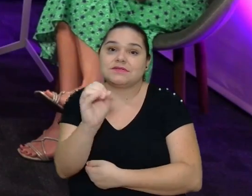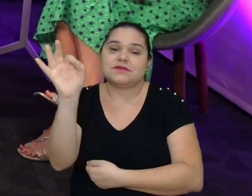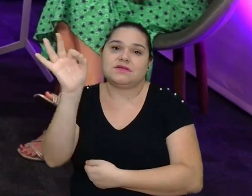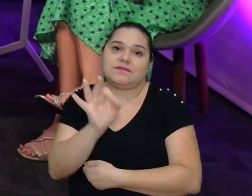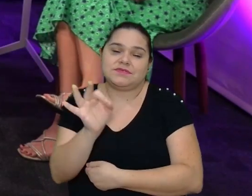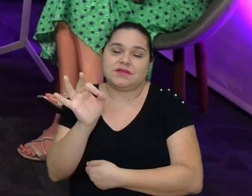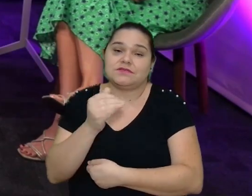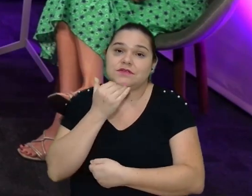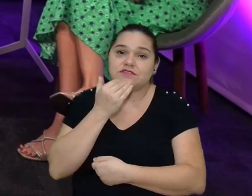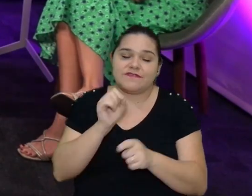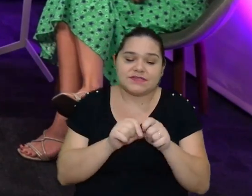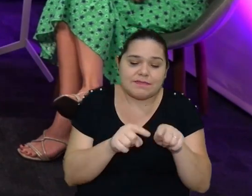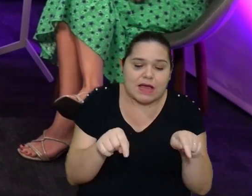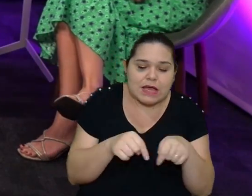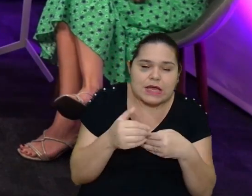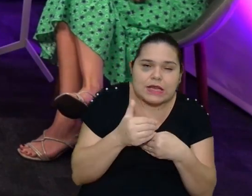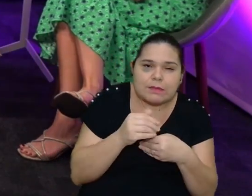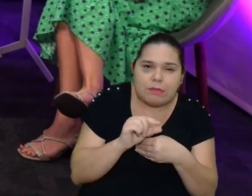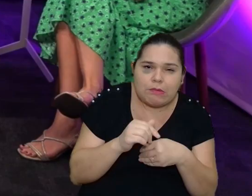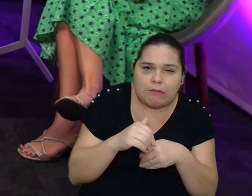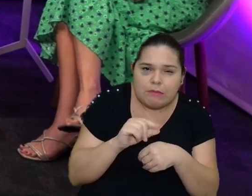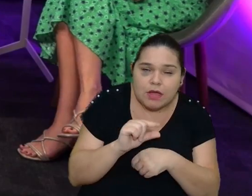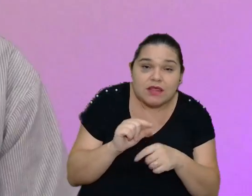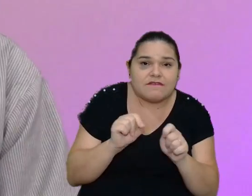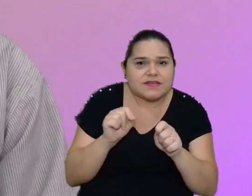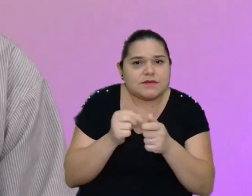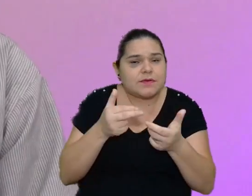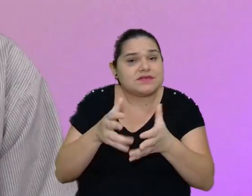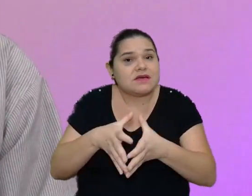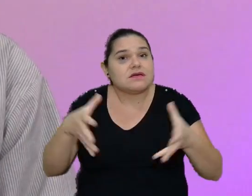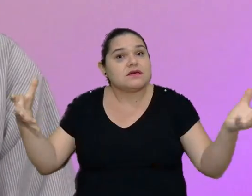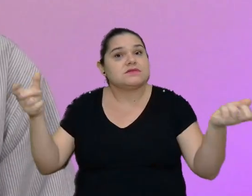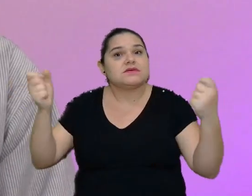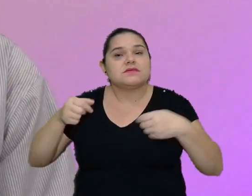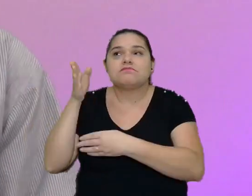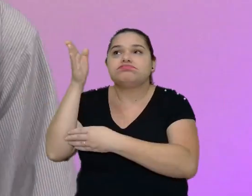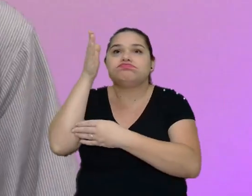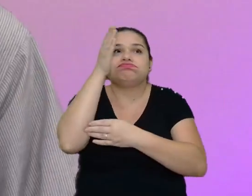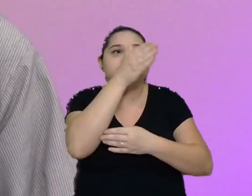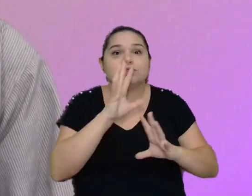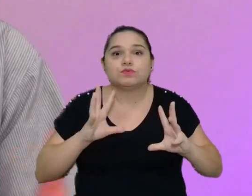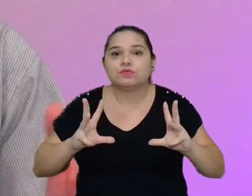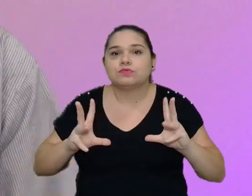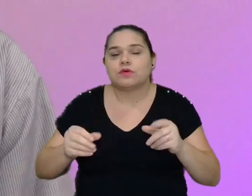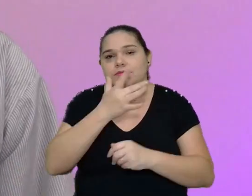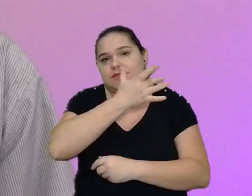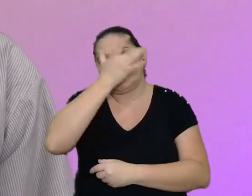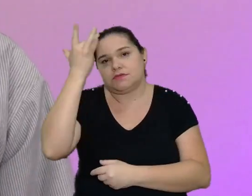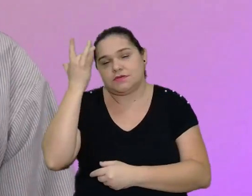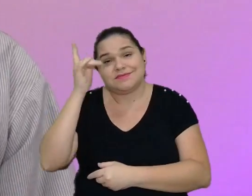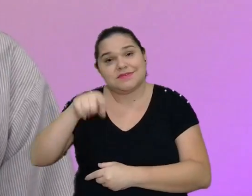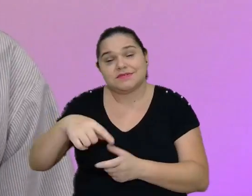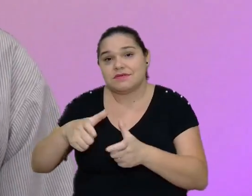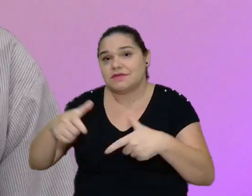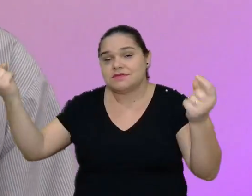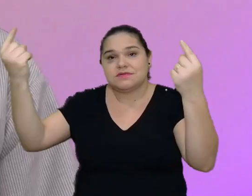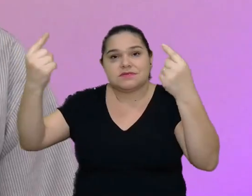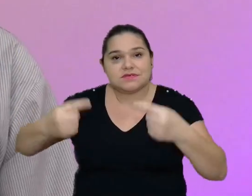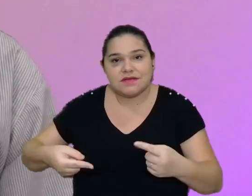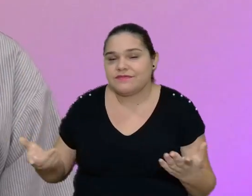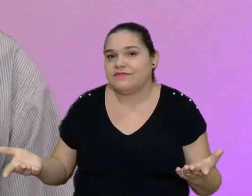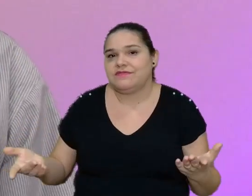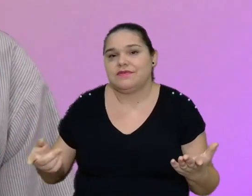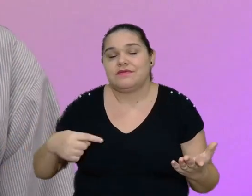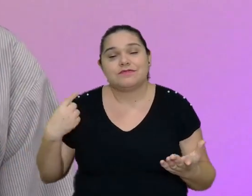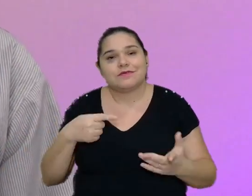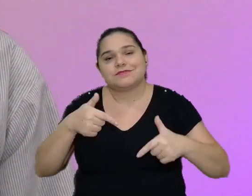poder atender um pouco mais, é fazer uma coisa ampla que dê conta de atender realmente muita gente. Esse é o grande desafio e é nosso